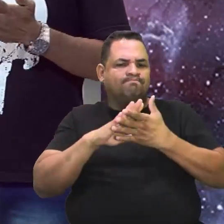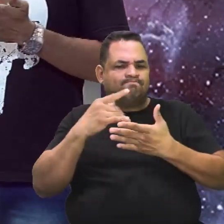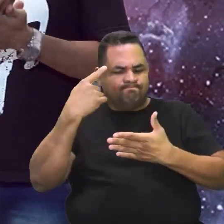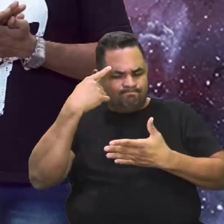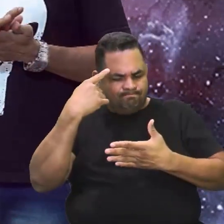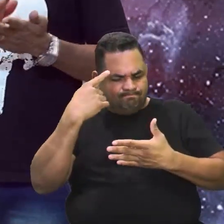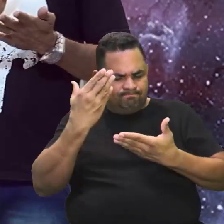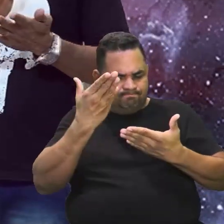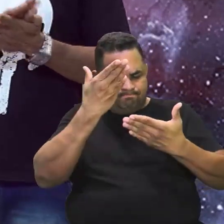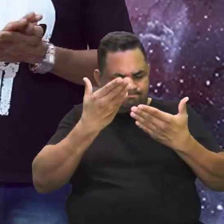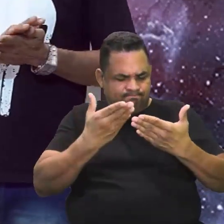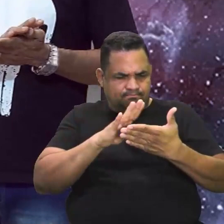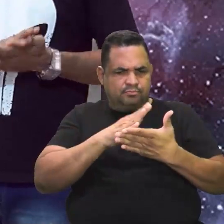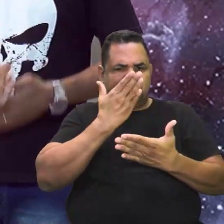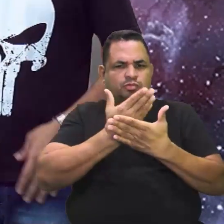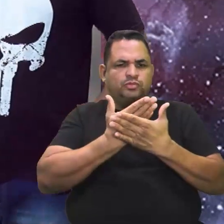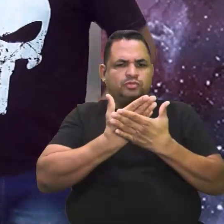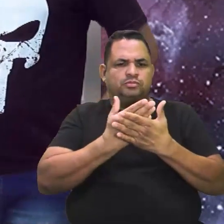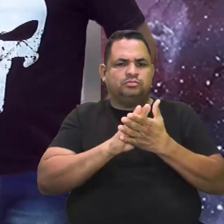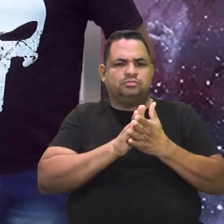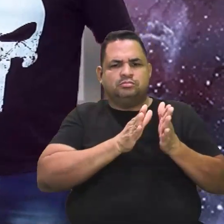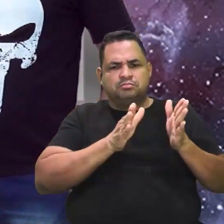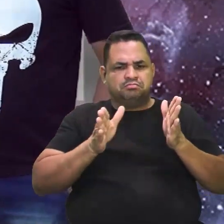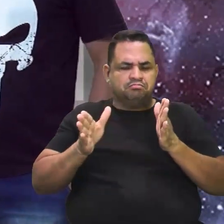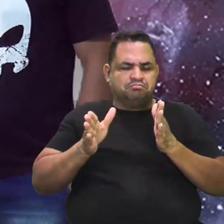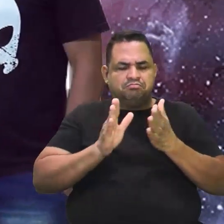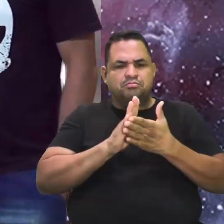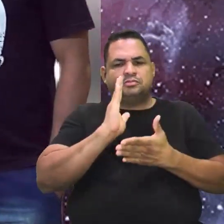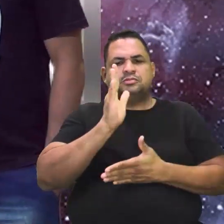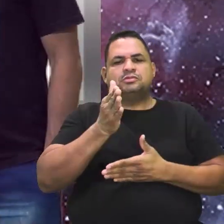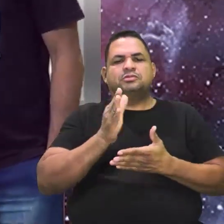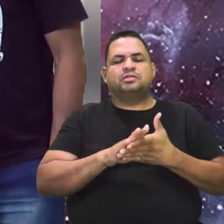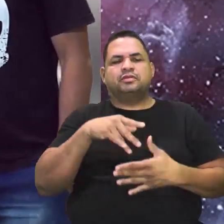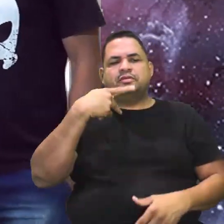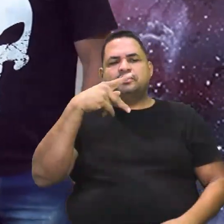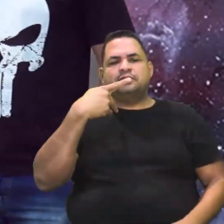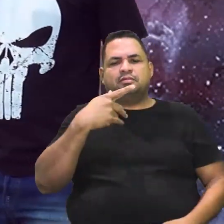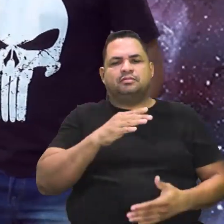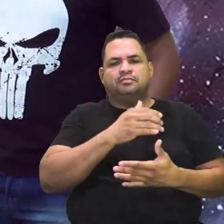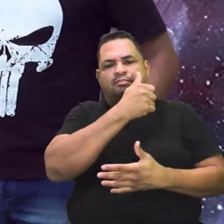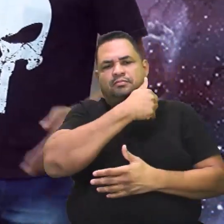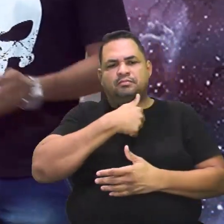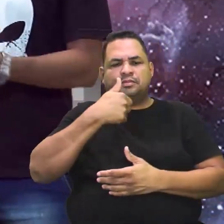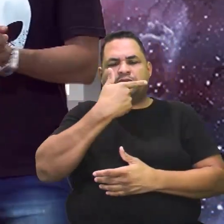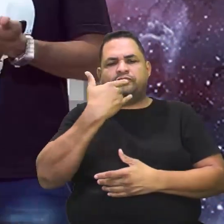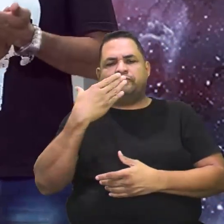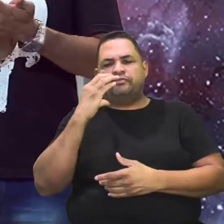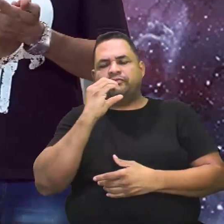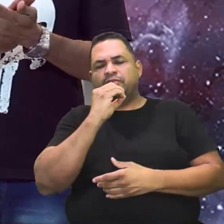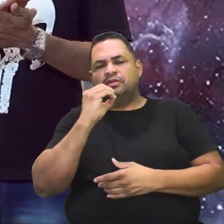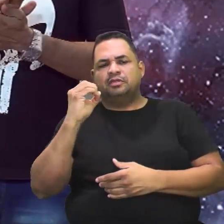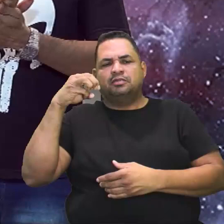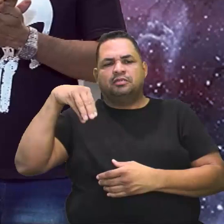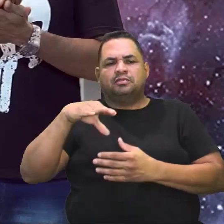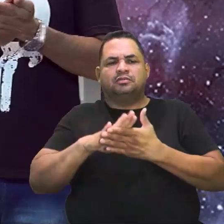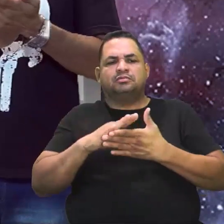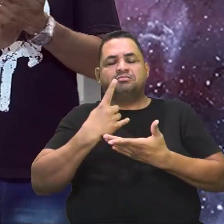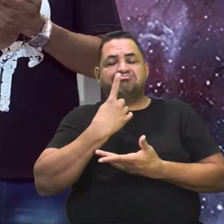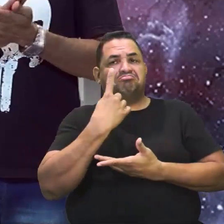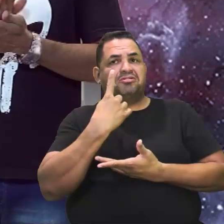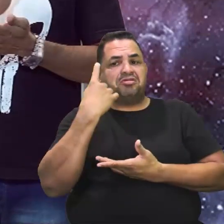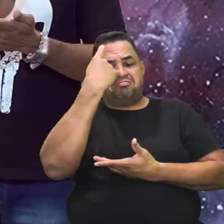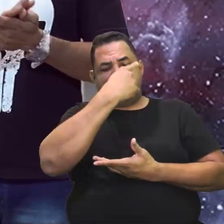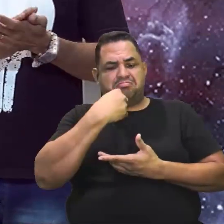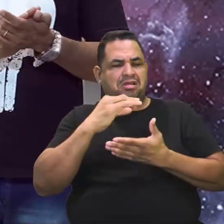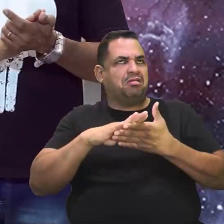concentrar exclusivamente os estudos por um determinado período. A gente já falou isso aqui, né? É melhor 20 minutos bem concentrados do que 1